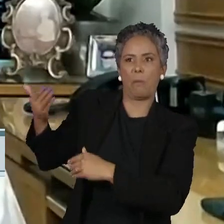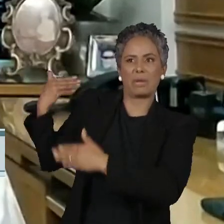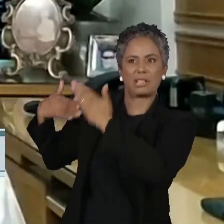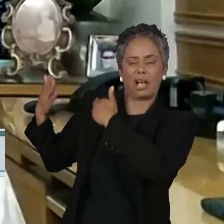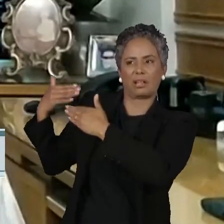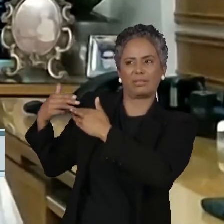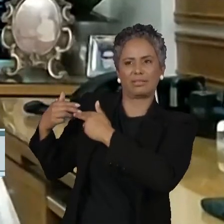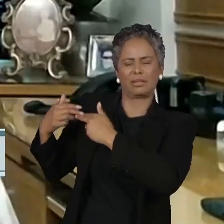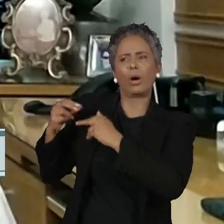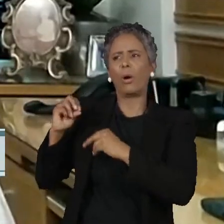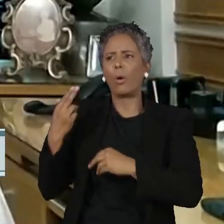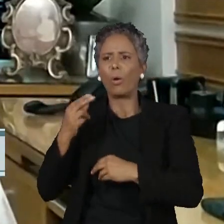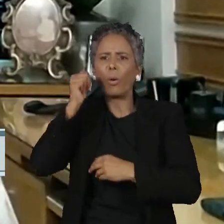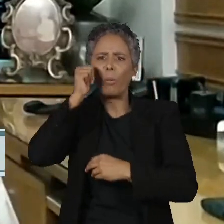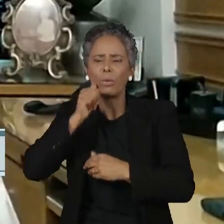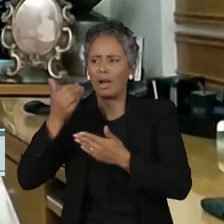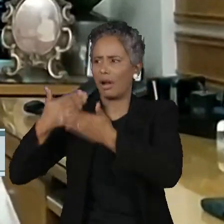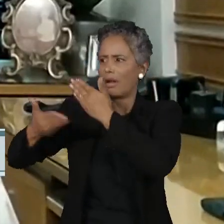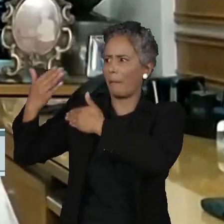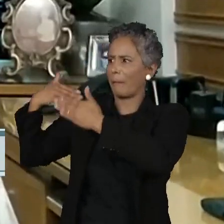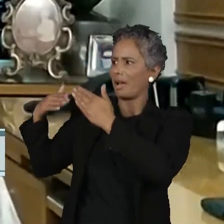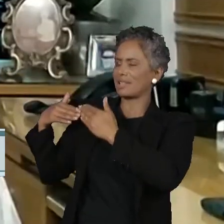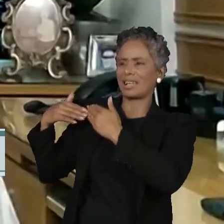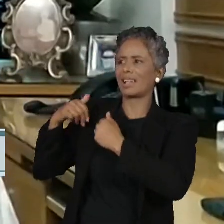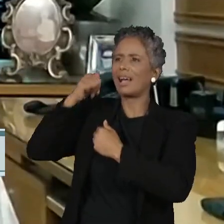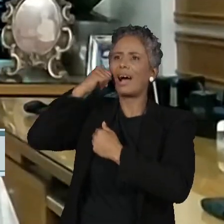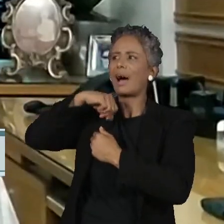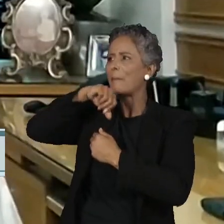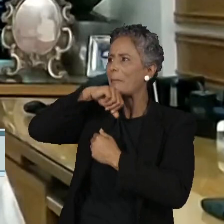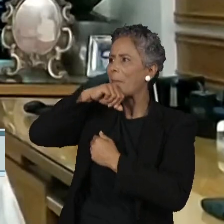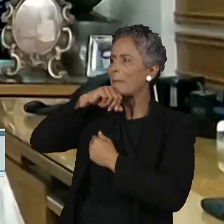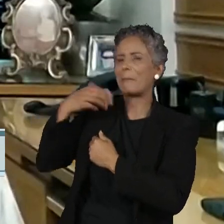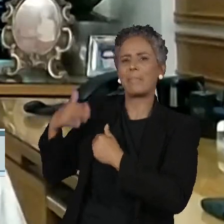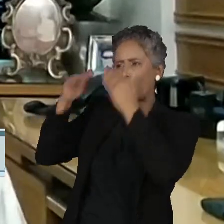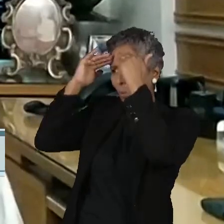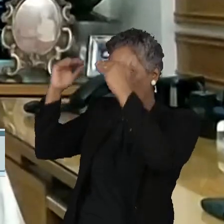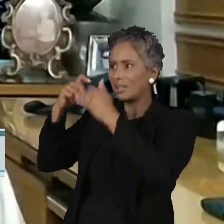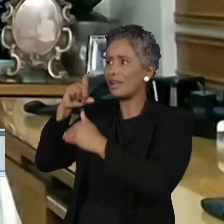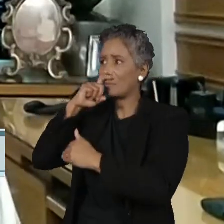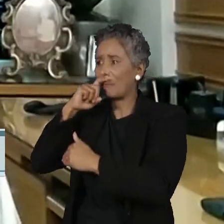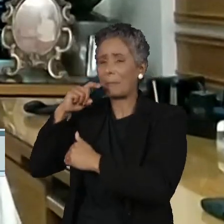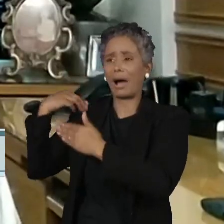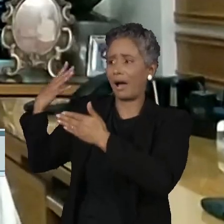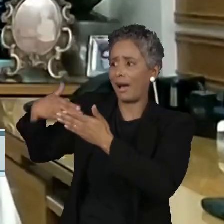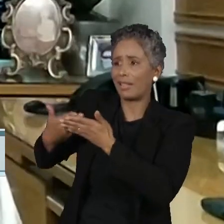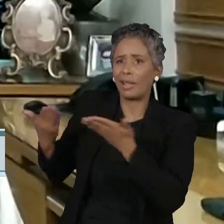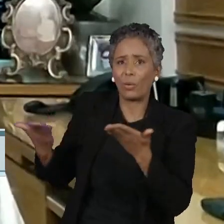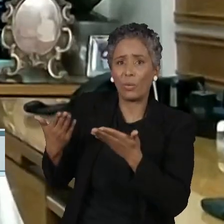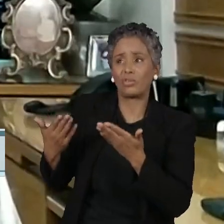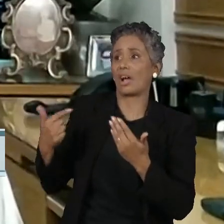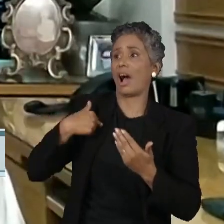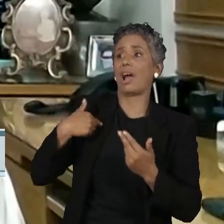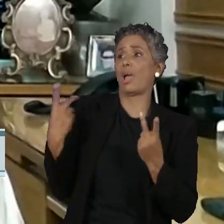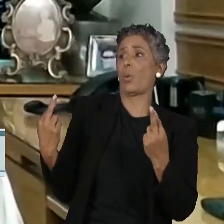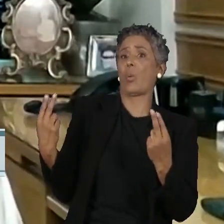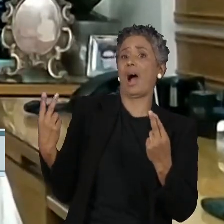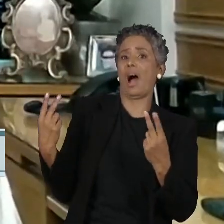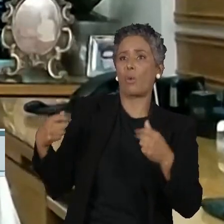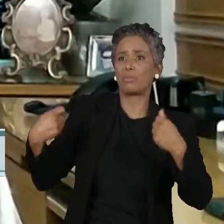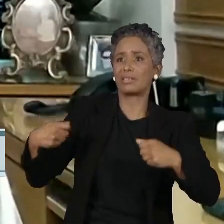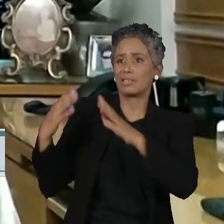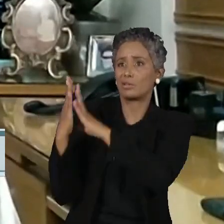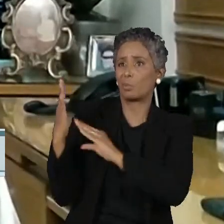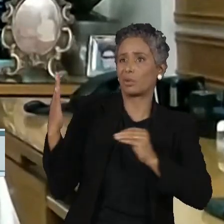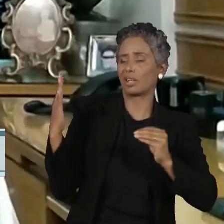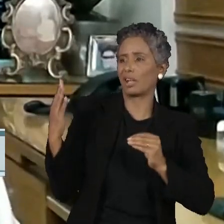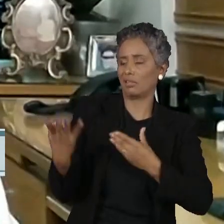correto. Não é apenas aquele modelo que se espera atualmente. Nós podemos fazer diferente, sim. E esse diferente